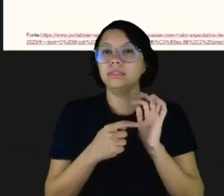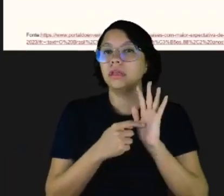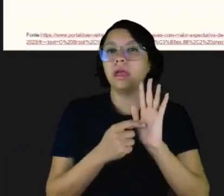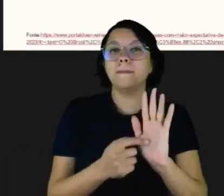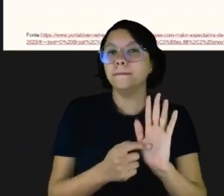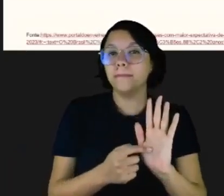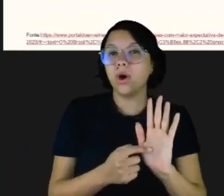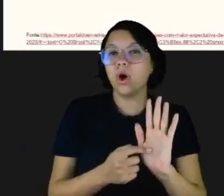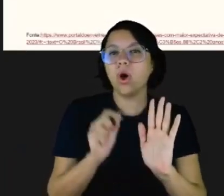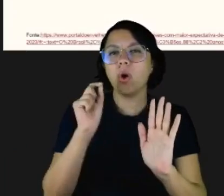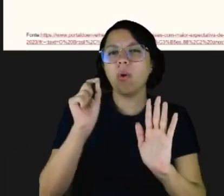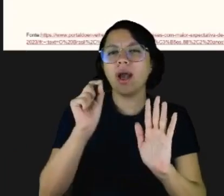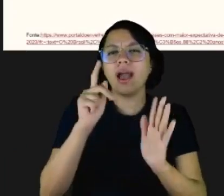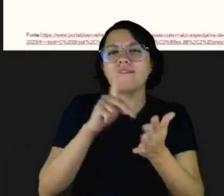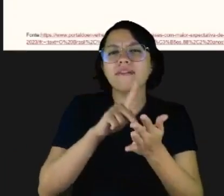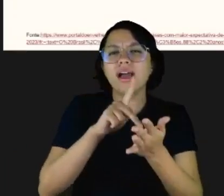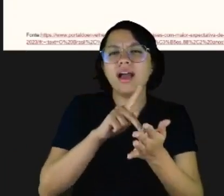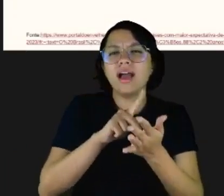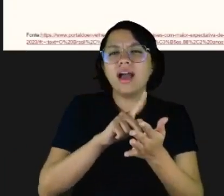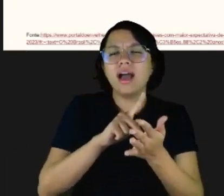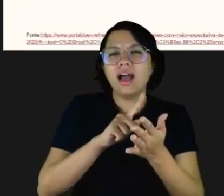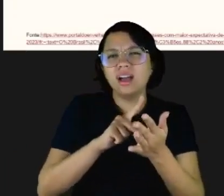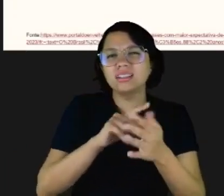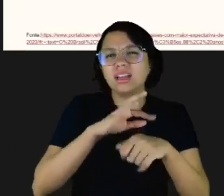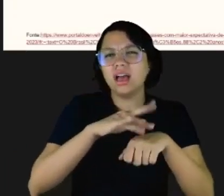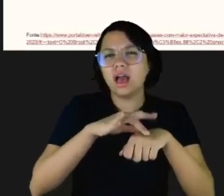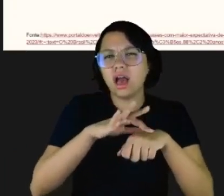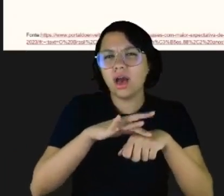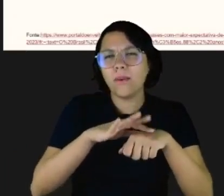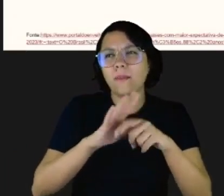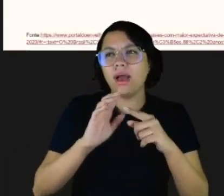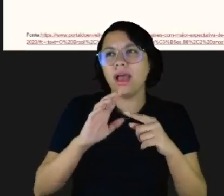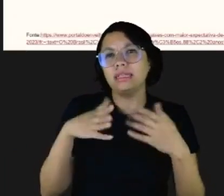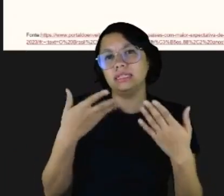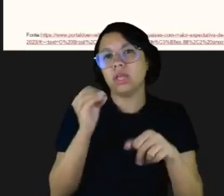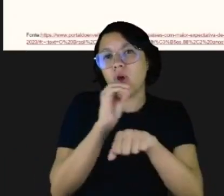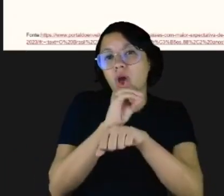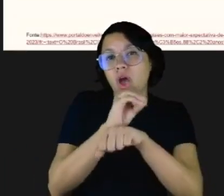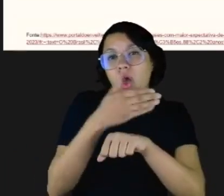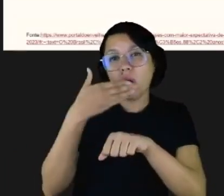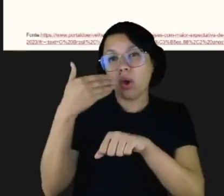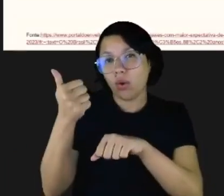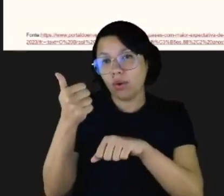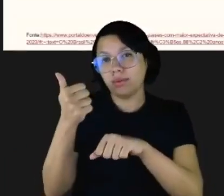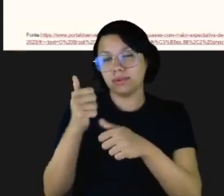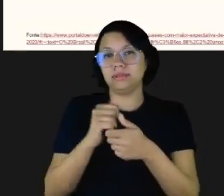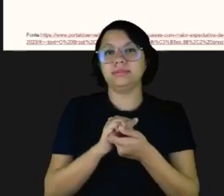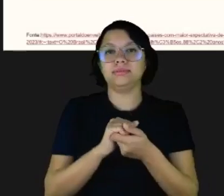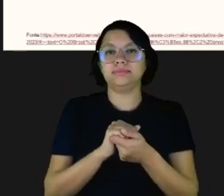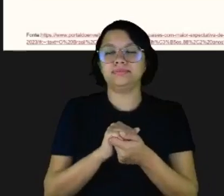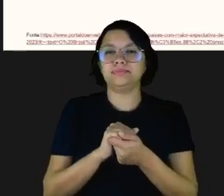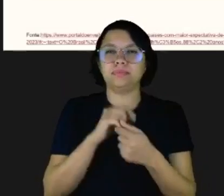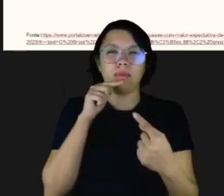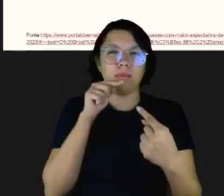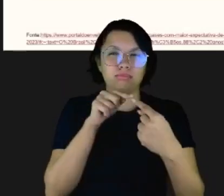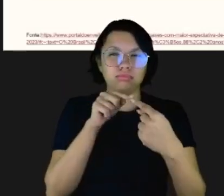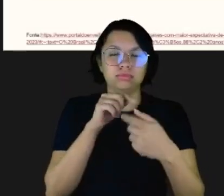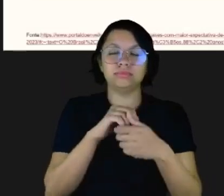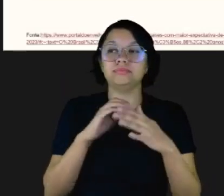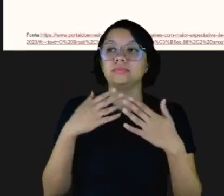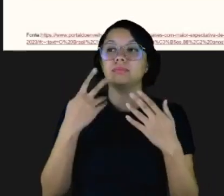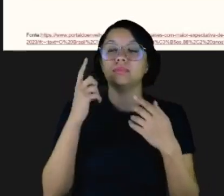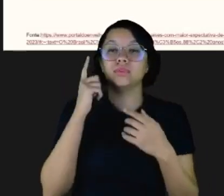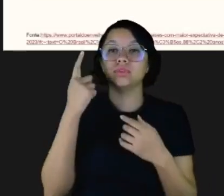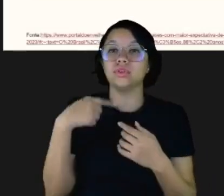mais precisão em diagnósticos, consequentemente, tratamentos mais acertados. E aí a gente vai ver que,